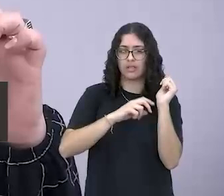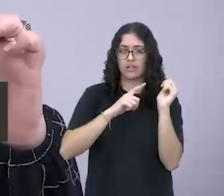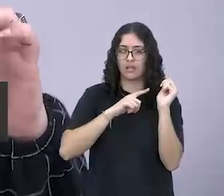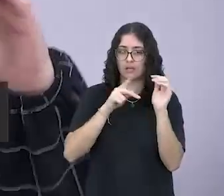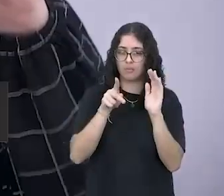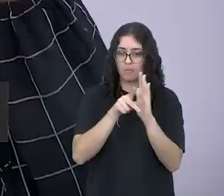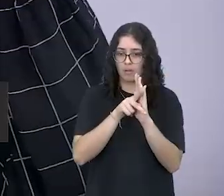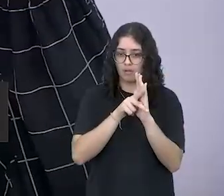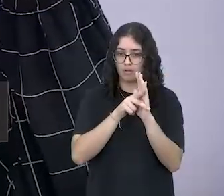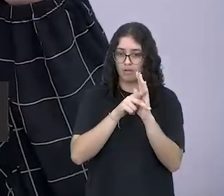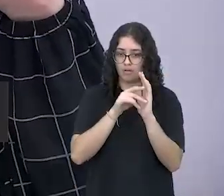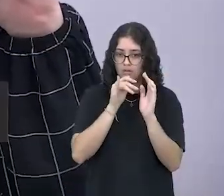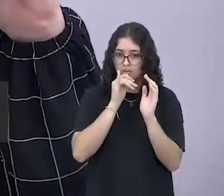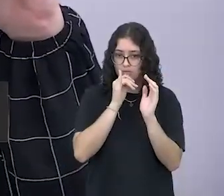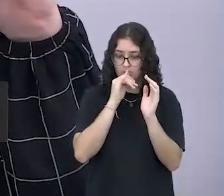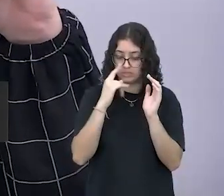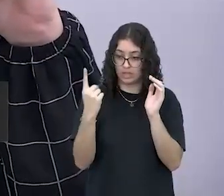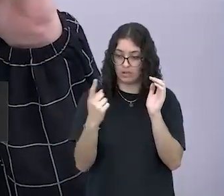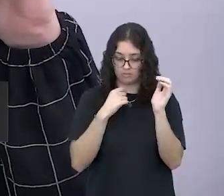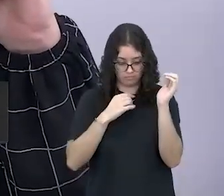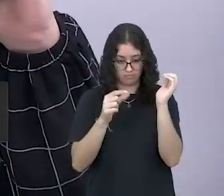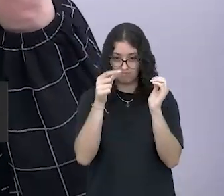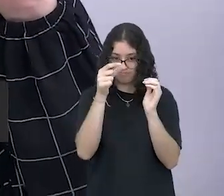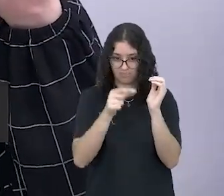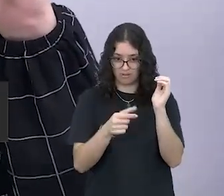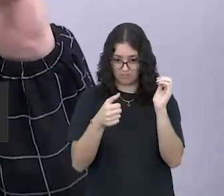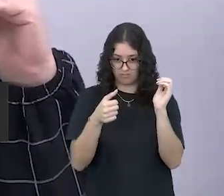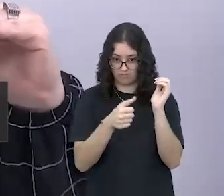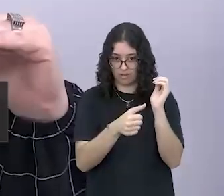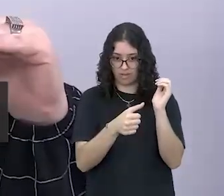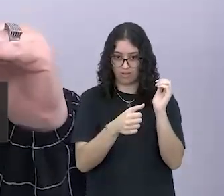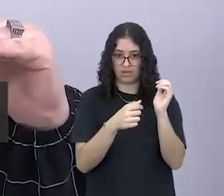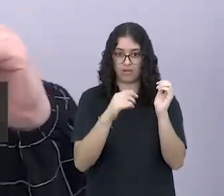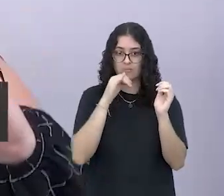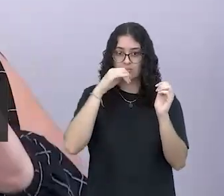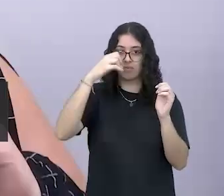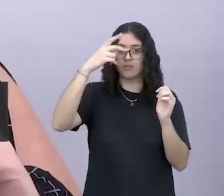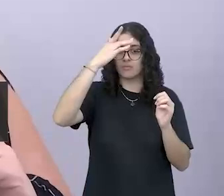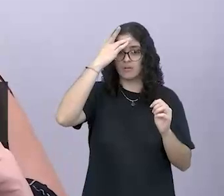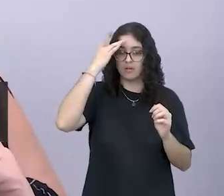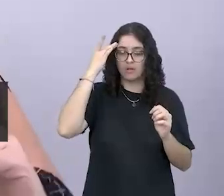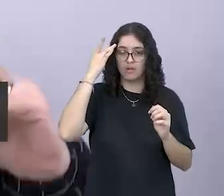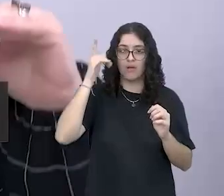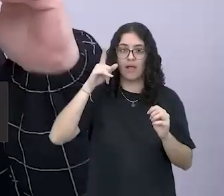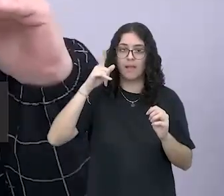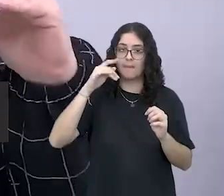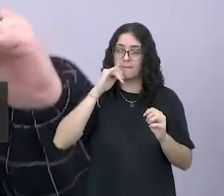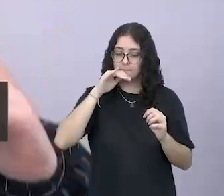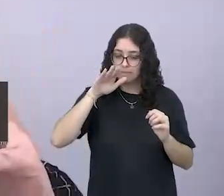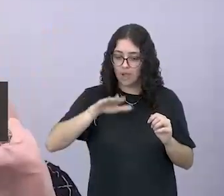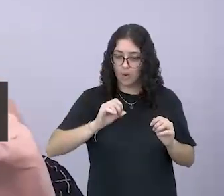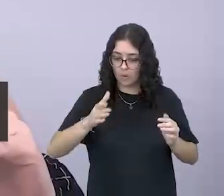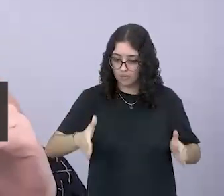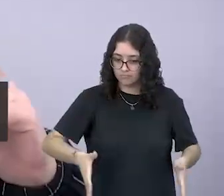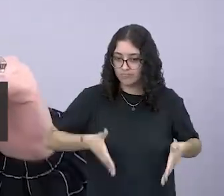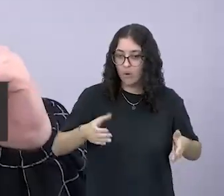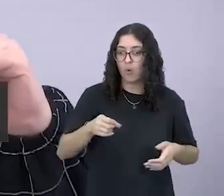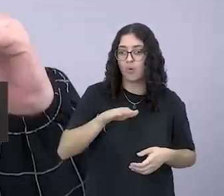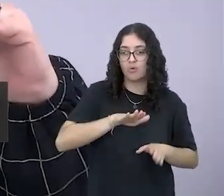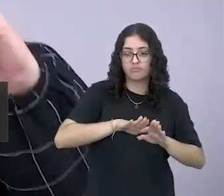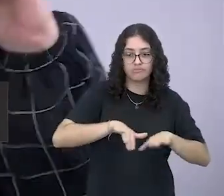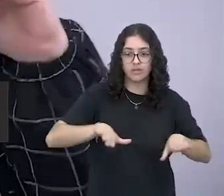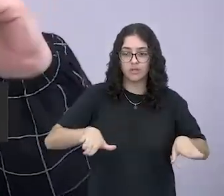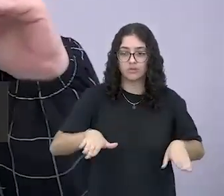do elevador, se eu colocar muito alto, né, as pessoas que são baixas, ou os cadeirantes, né, ou crianças,